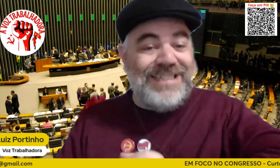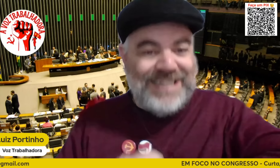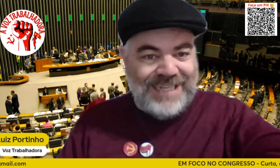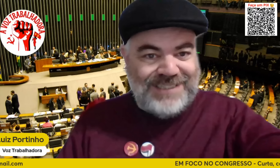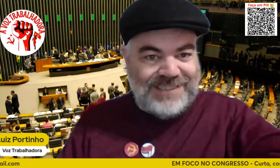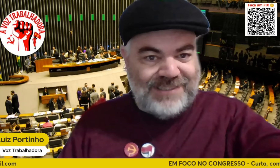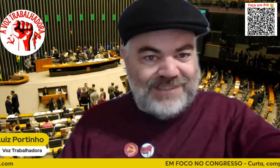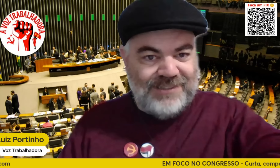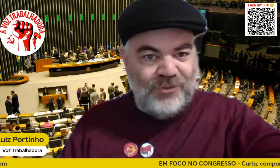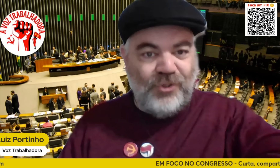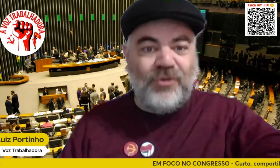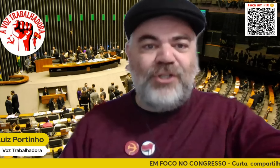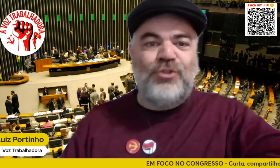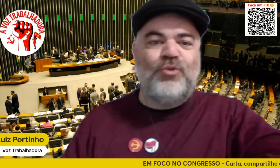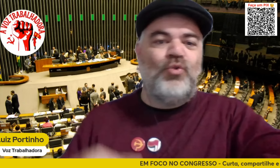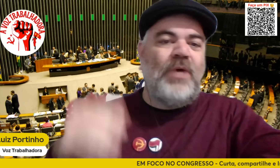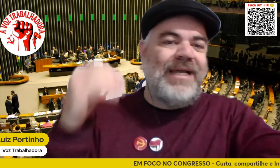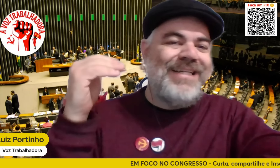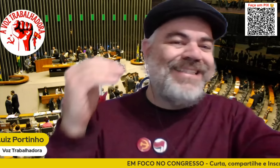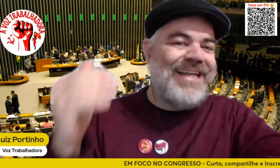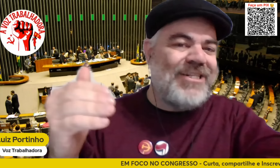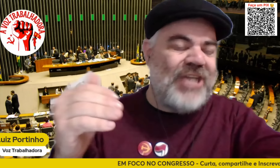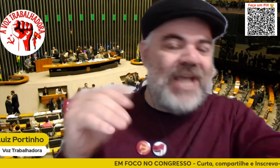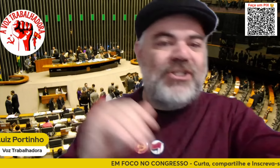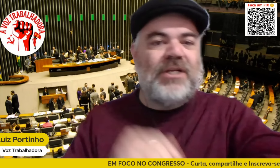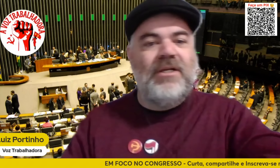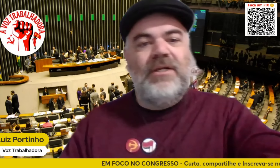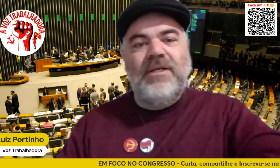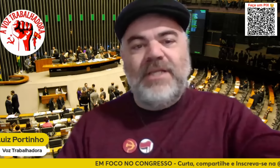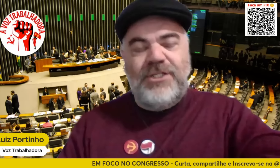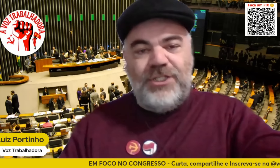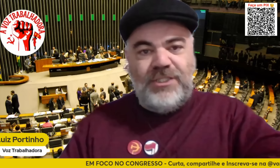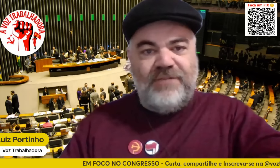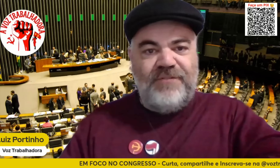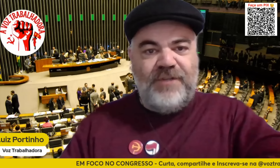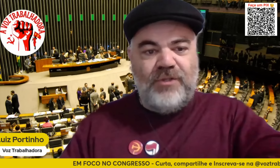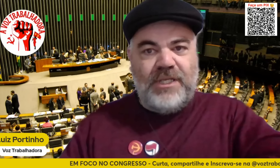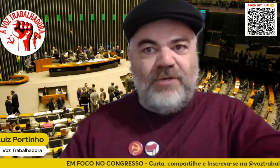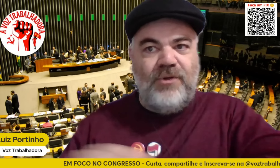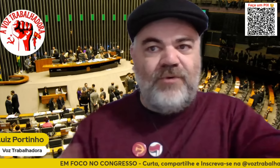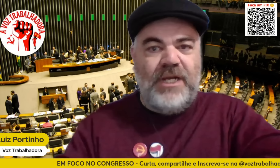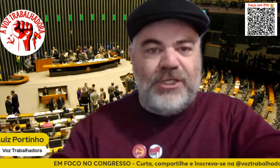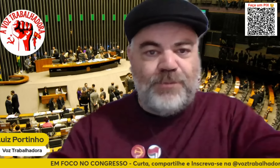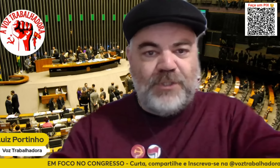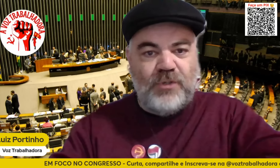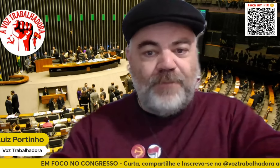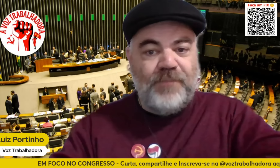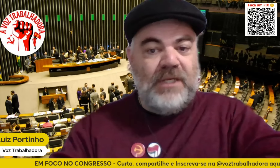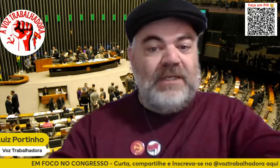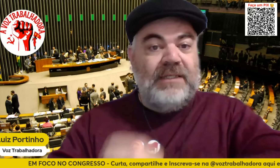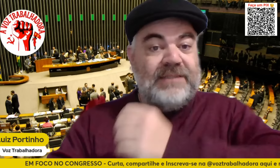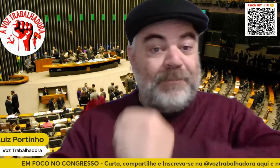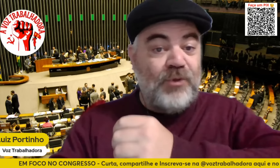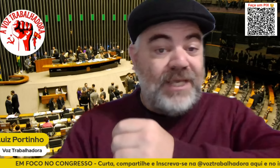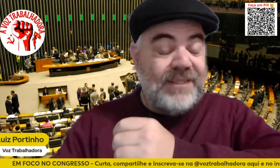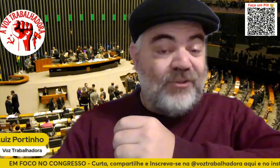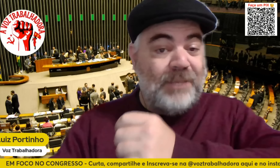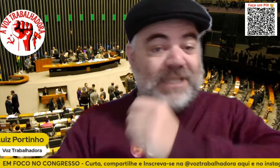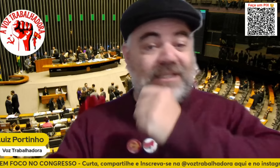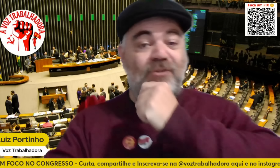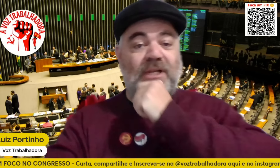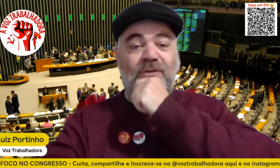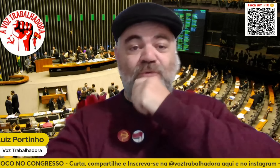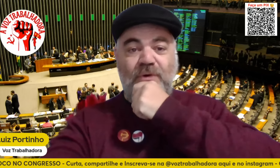às enchentes no Rio Grande do Sul, a grande tragédia que a gente está vivendo aqui no Rio Grande, pessoal, sabe o que que